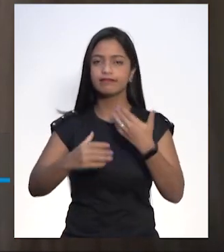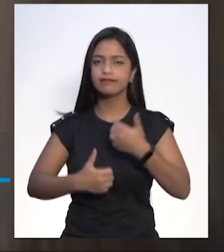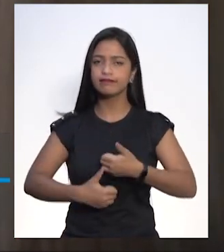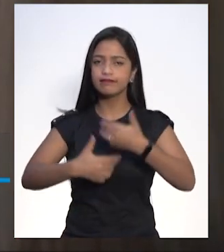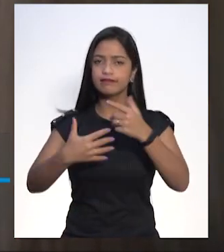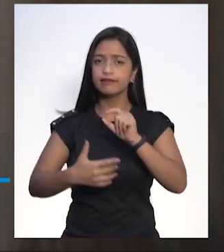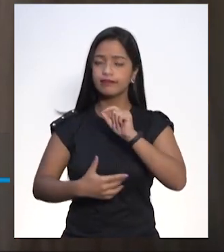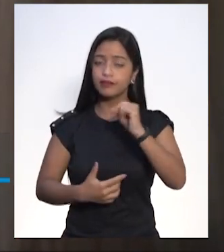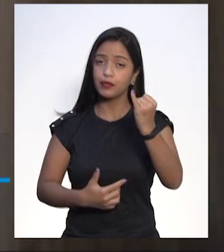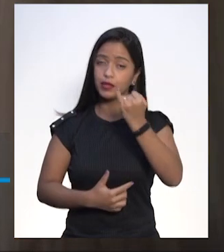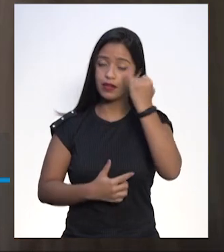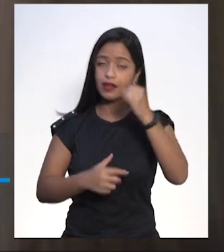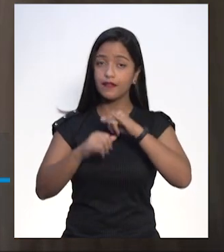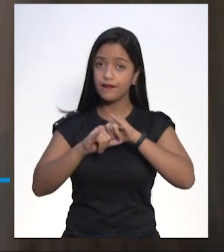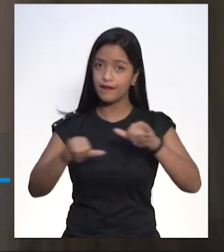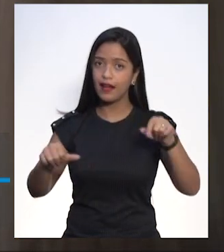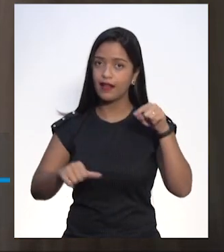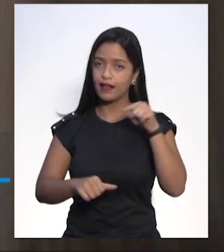uma reforçadinha nisso.